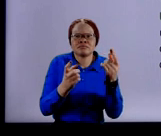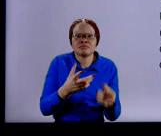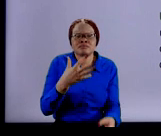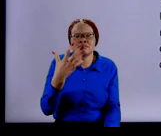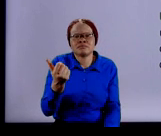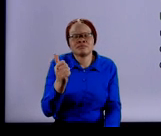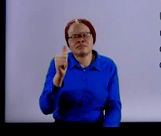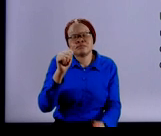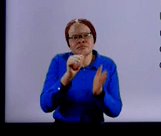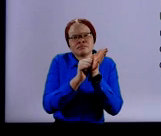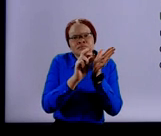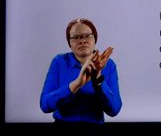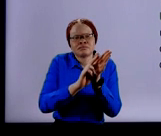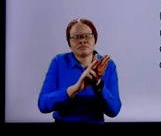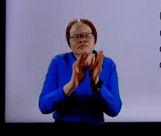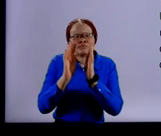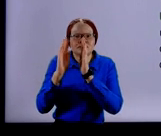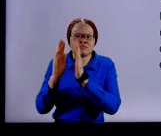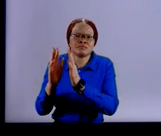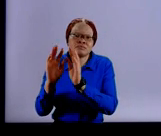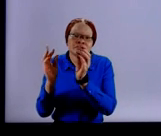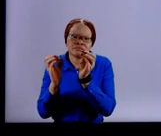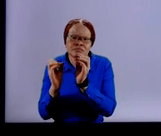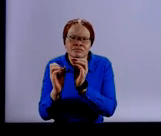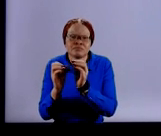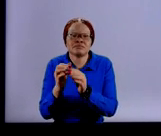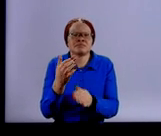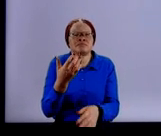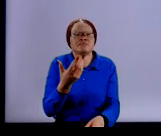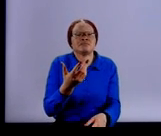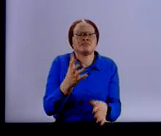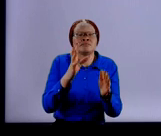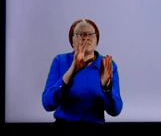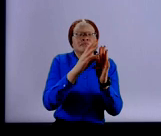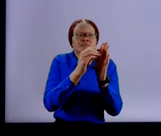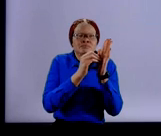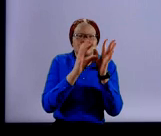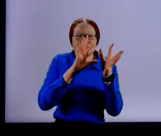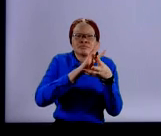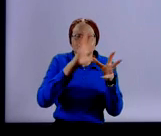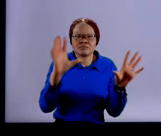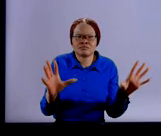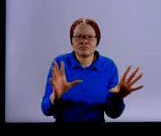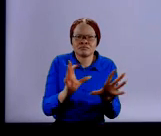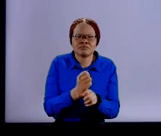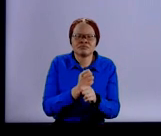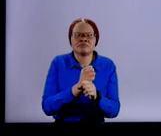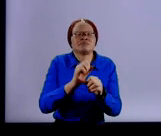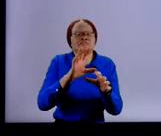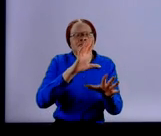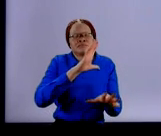alguns artigos indefinidos em suma o resultado